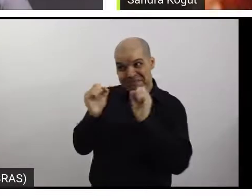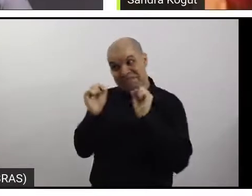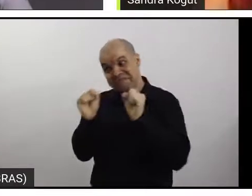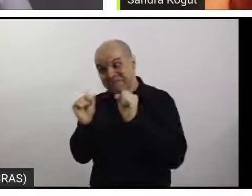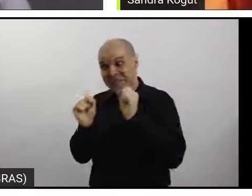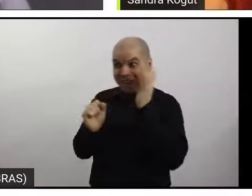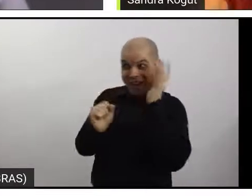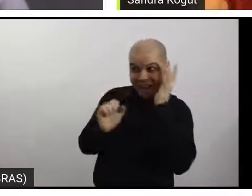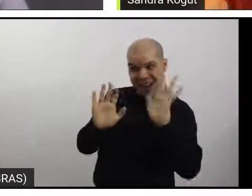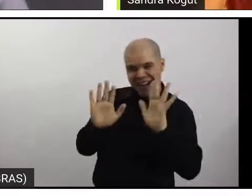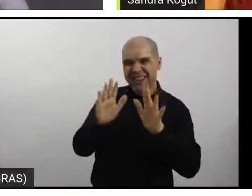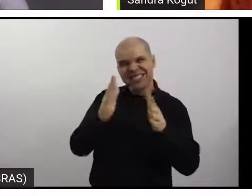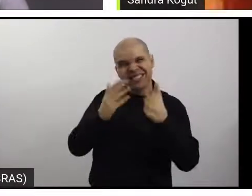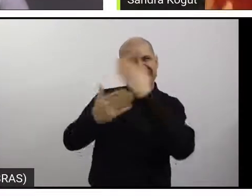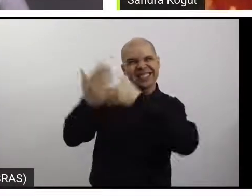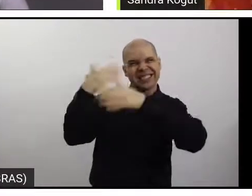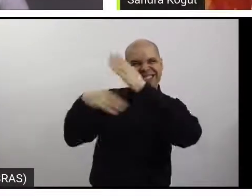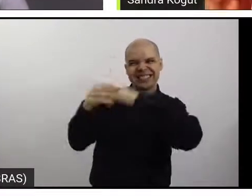está falando de uma época.